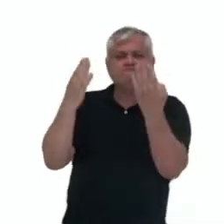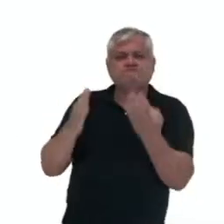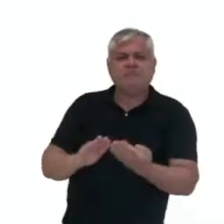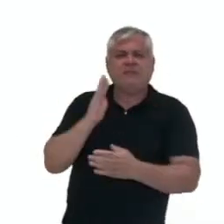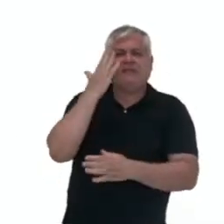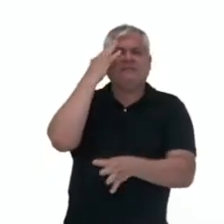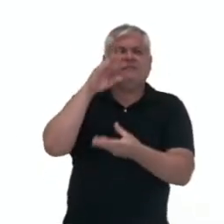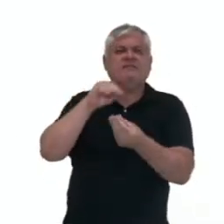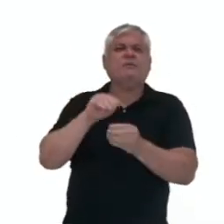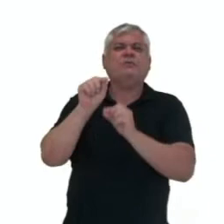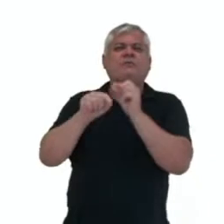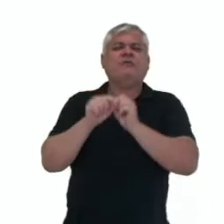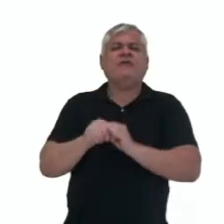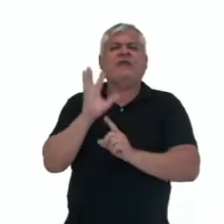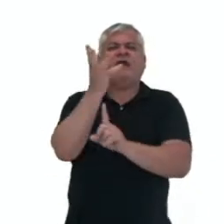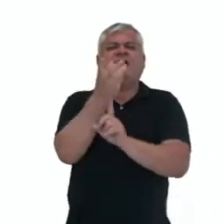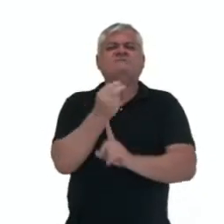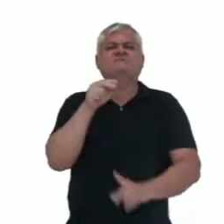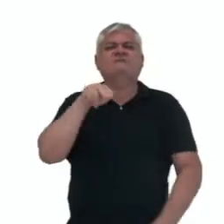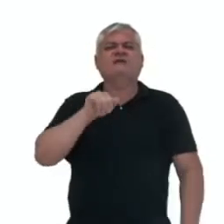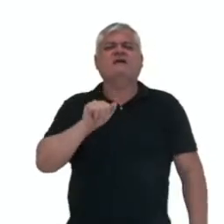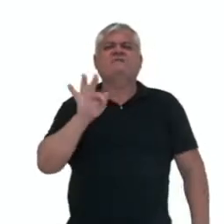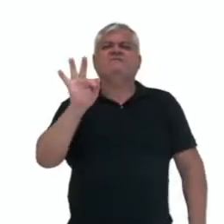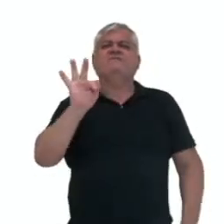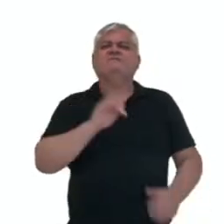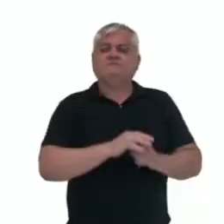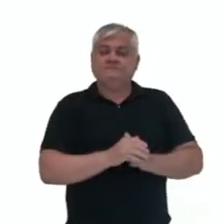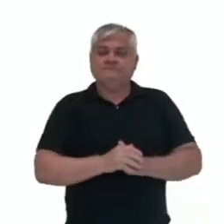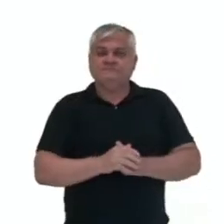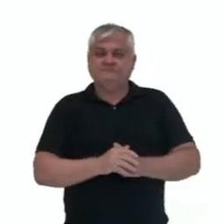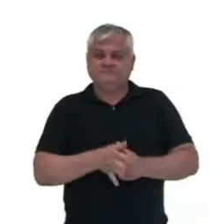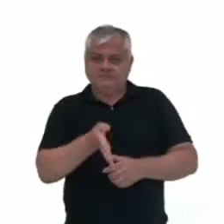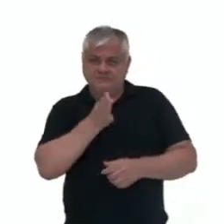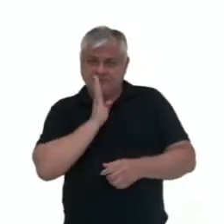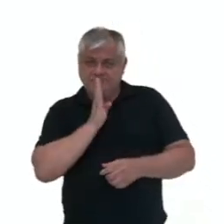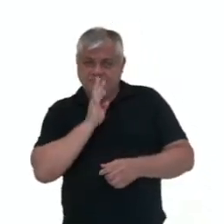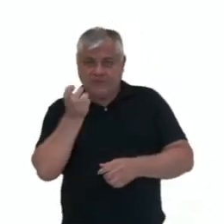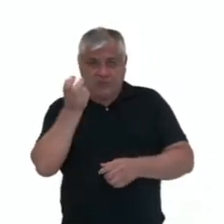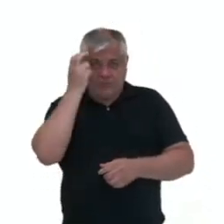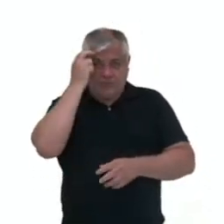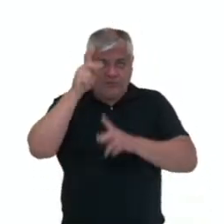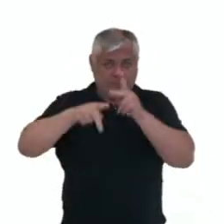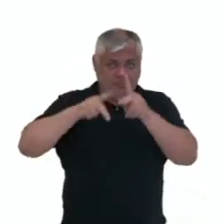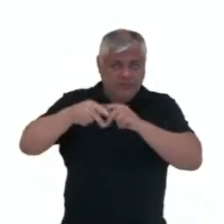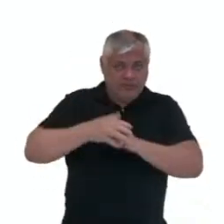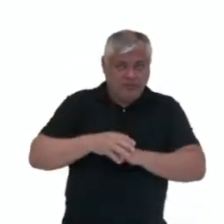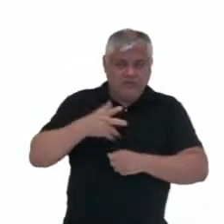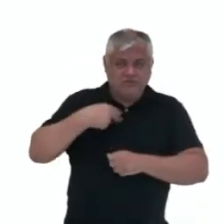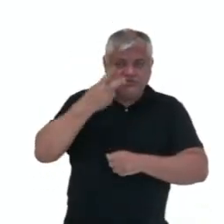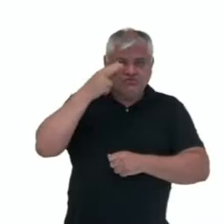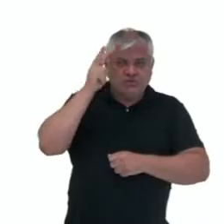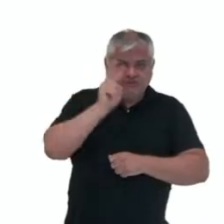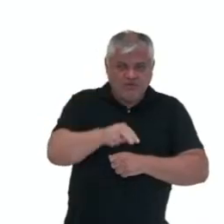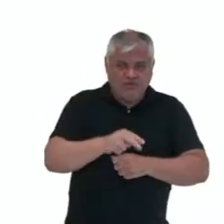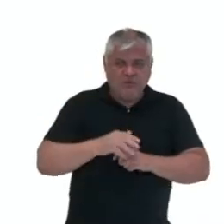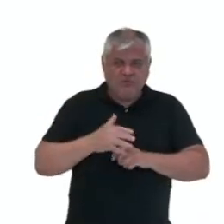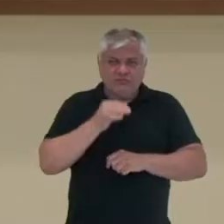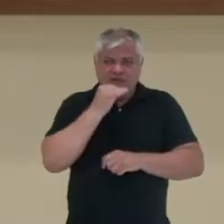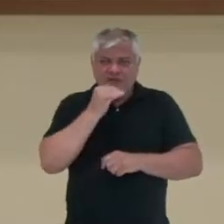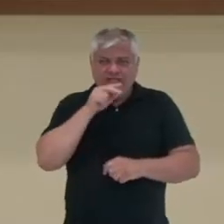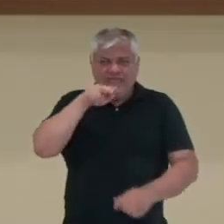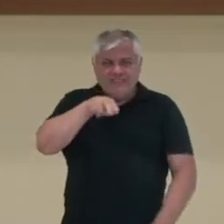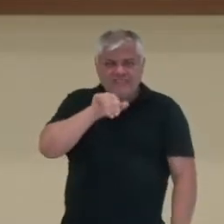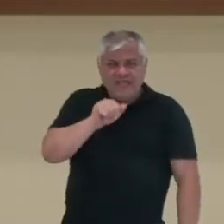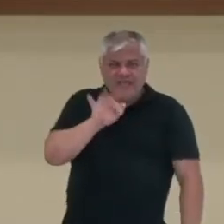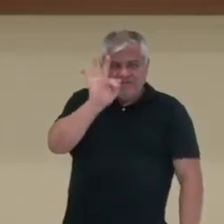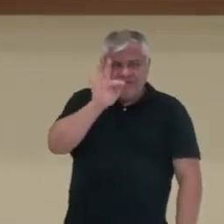compreender o que é a arte naif. Pense um pouco. Você sabe o que é a cultura popular? Você já viu uma obra de arte naif?